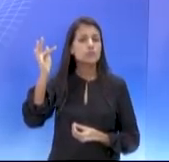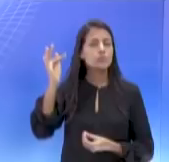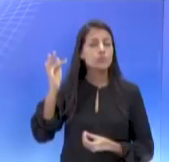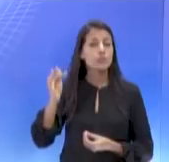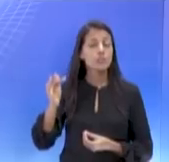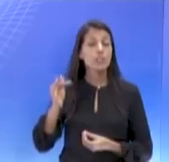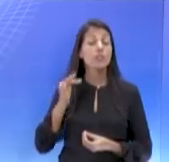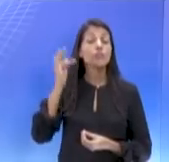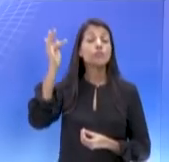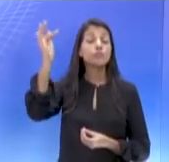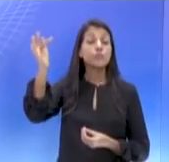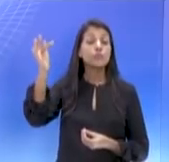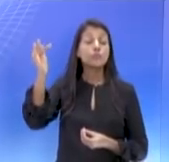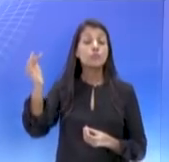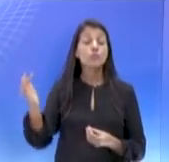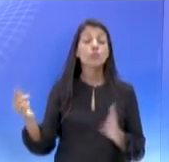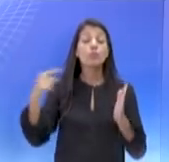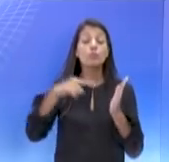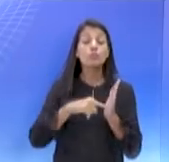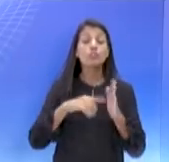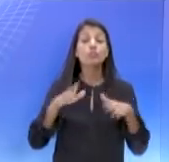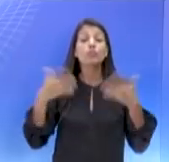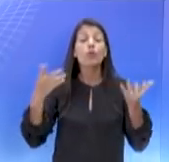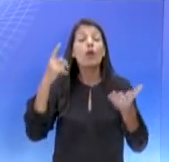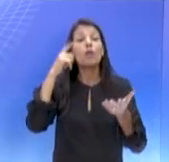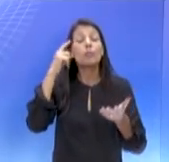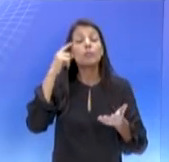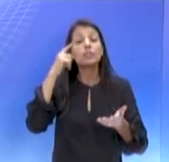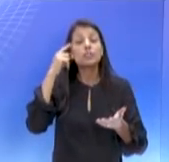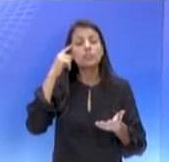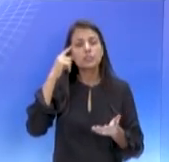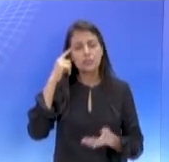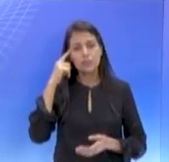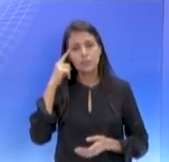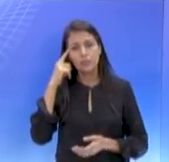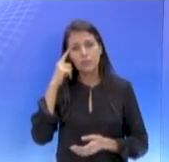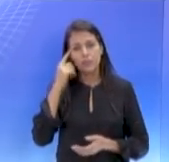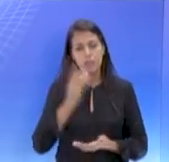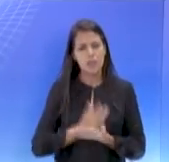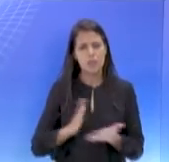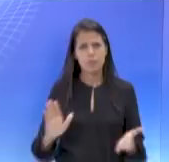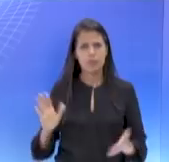modernidade, a superação decisiva da história, né? Acabar com o passado.